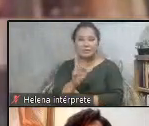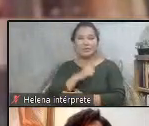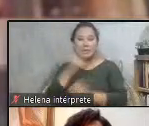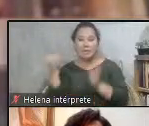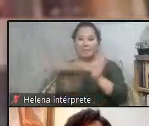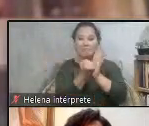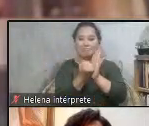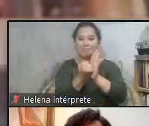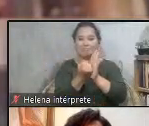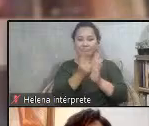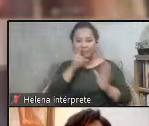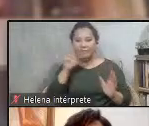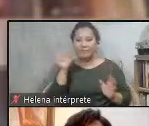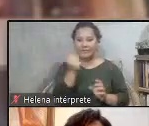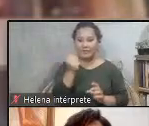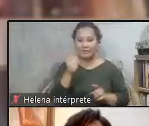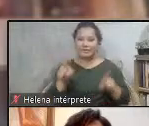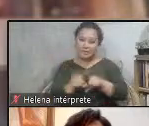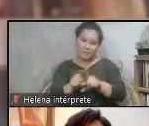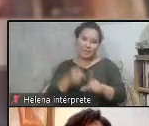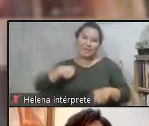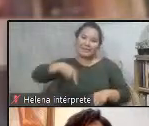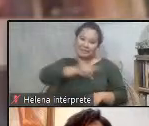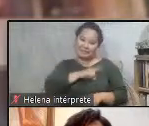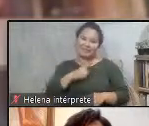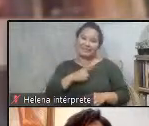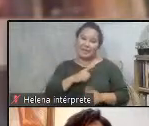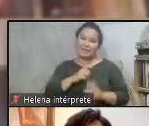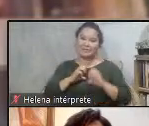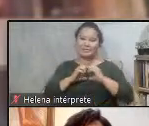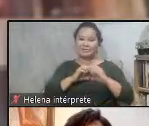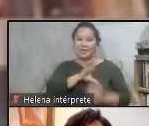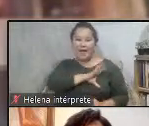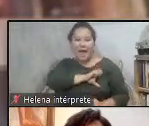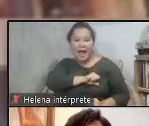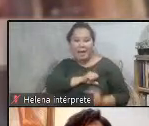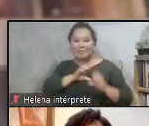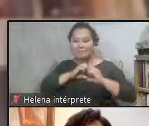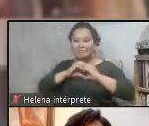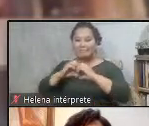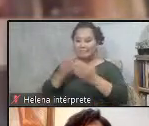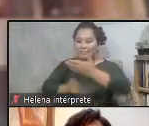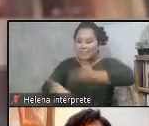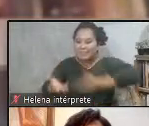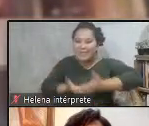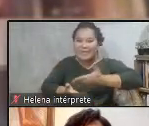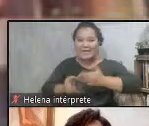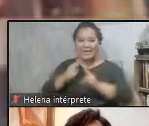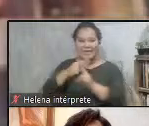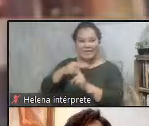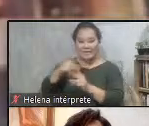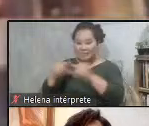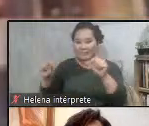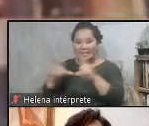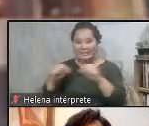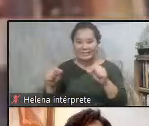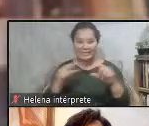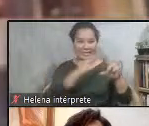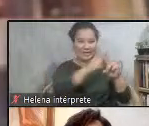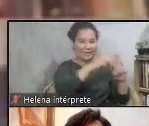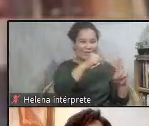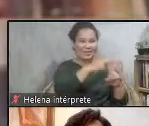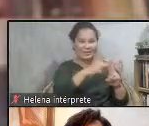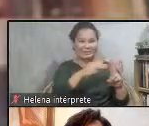nossa relação com a cidade de Brasília é intensa, sendo impossível pensar a história da cidade sem levar em conta